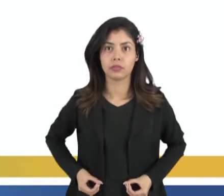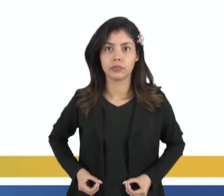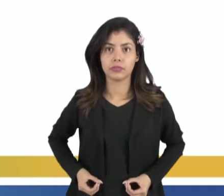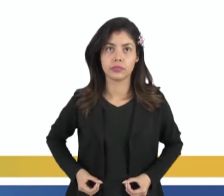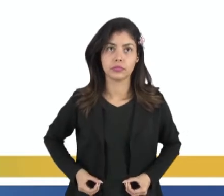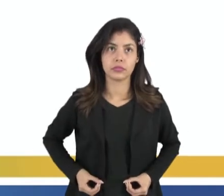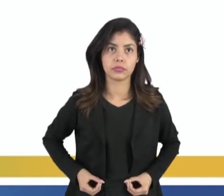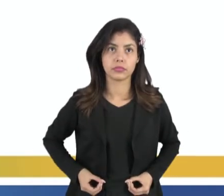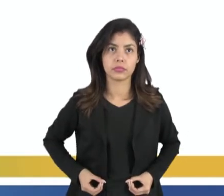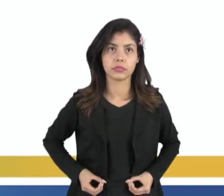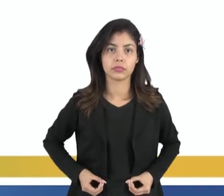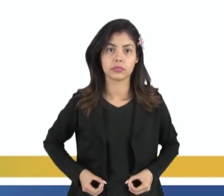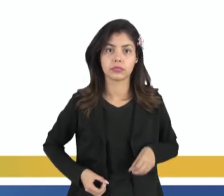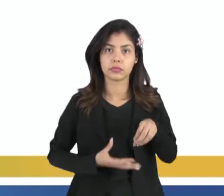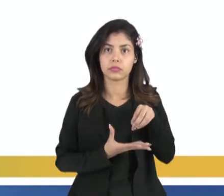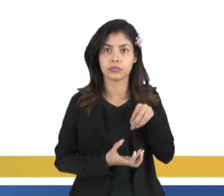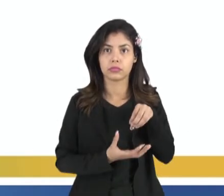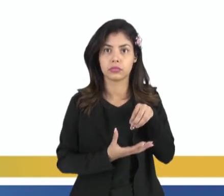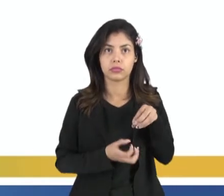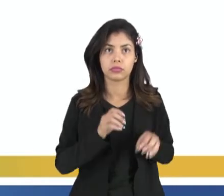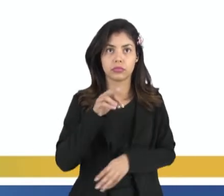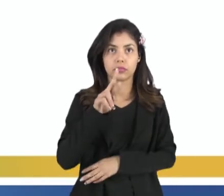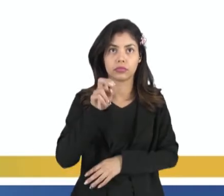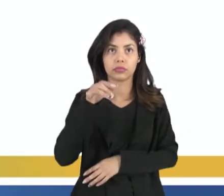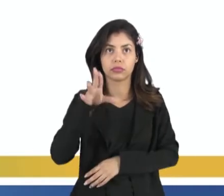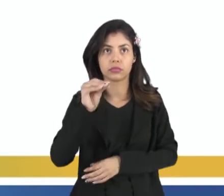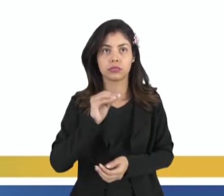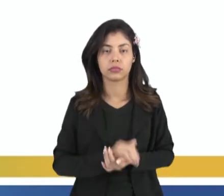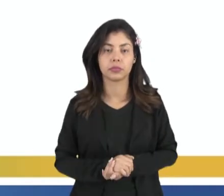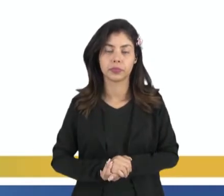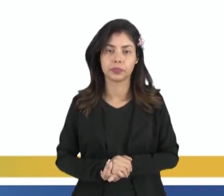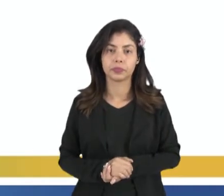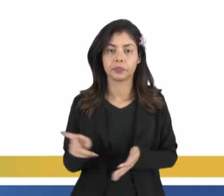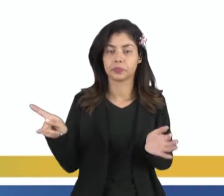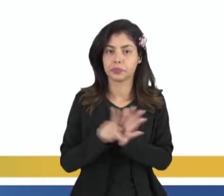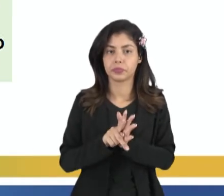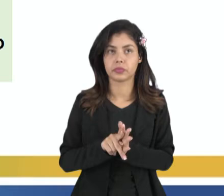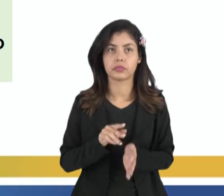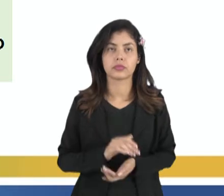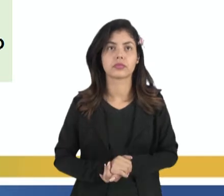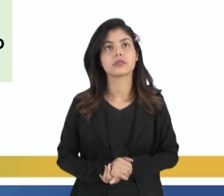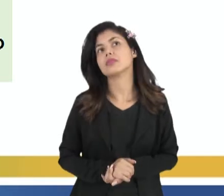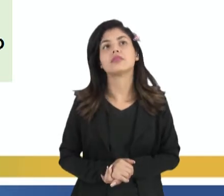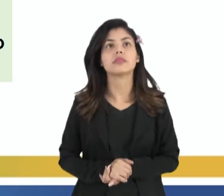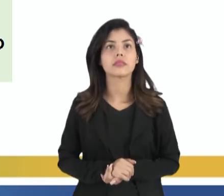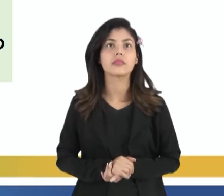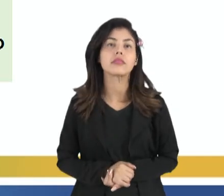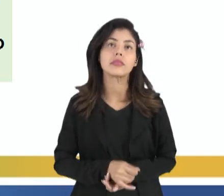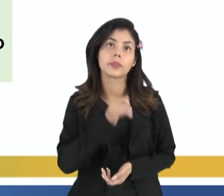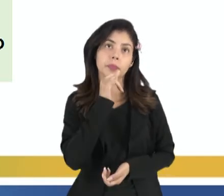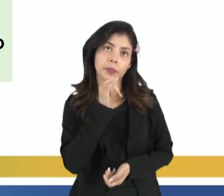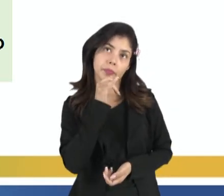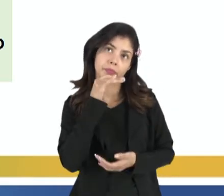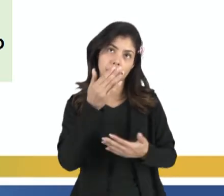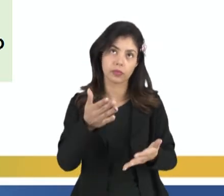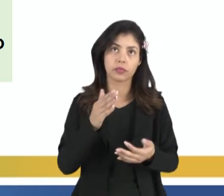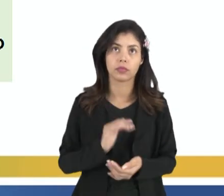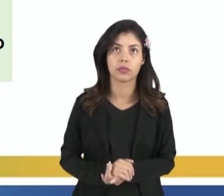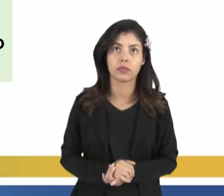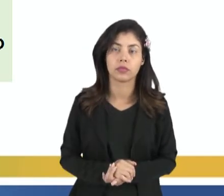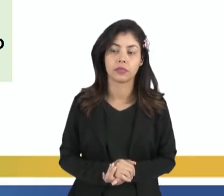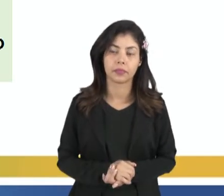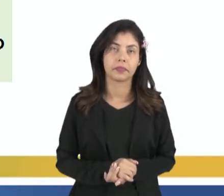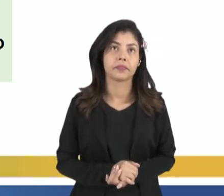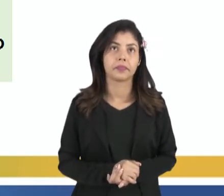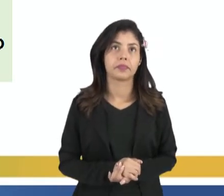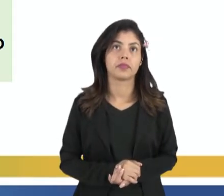ovários e no corpo masculino os testículos, que também vão produzir hormônios bem específicos. E aqui a gente tem um